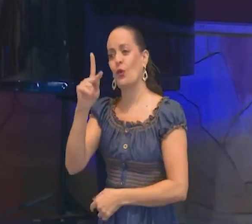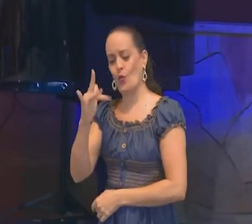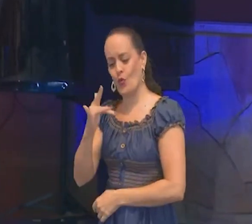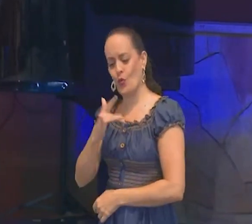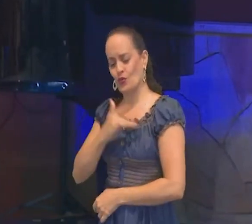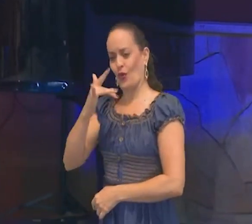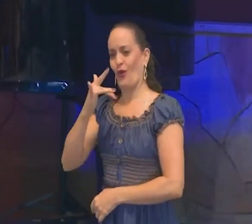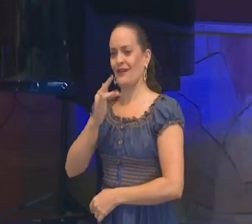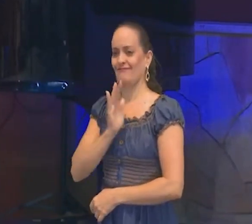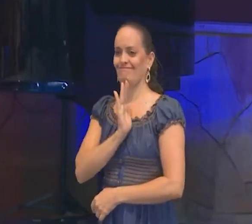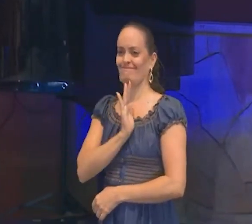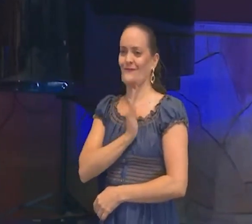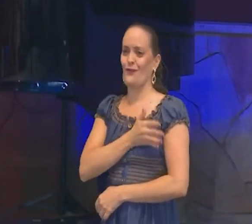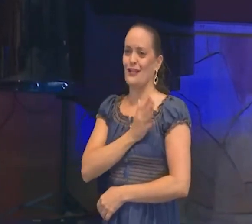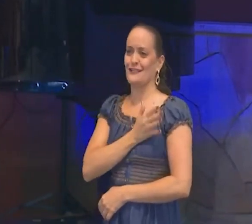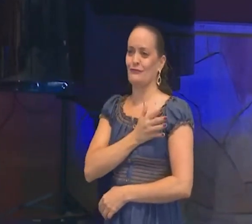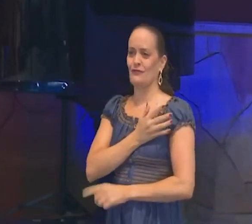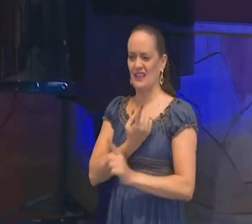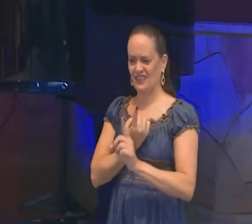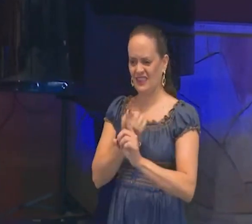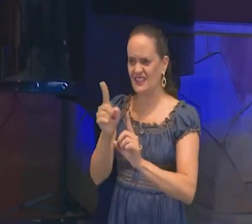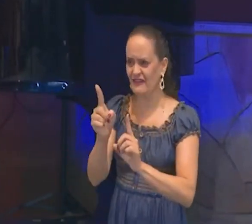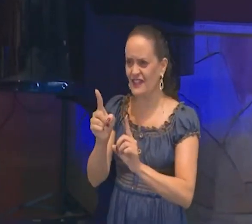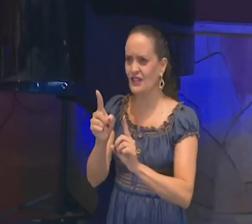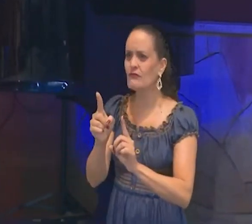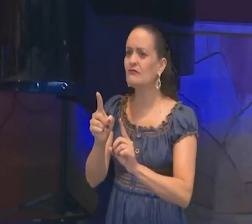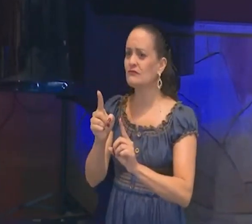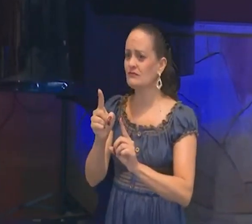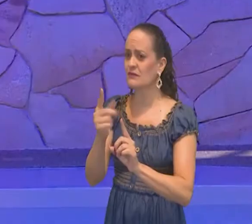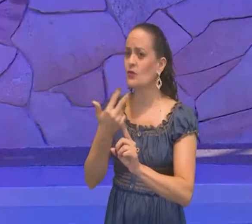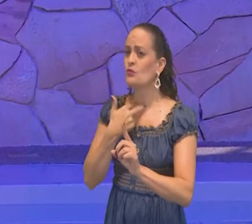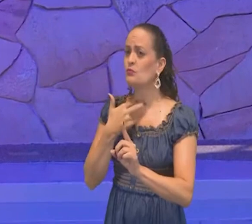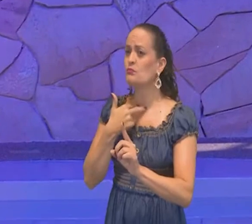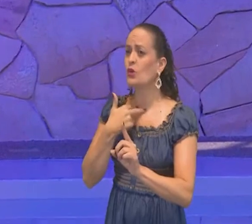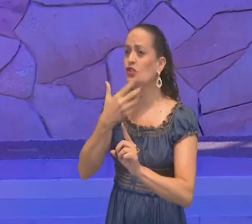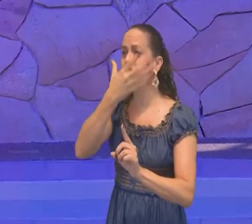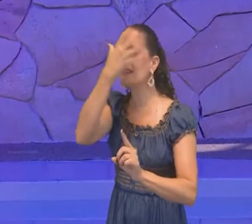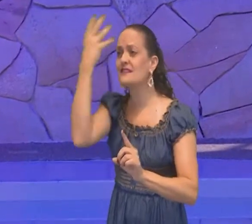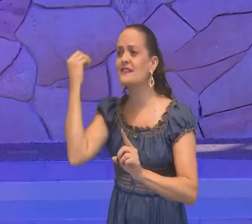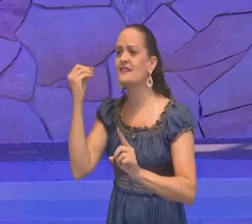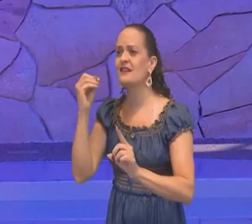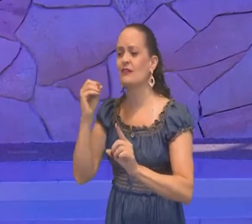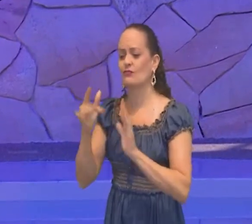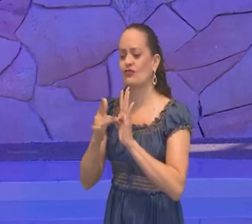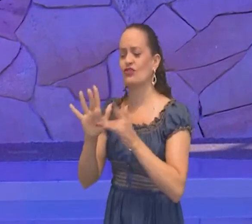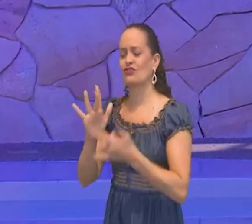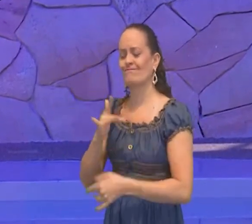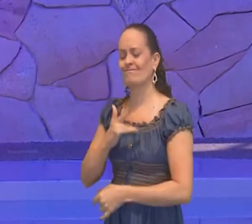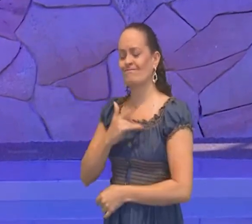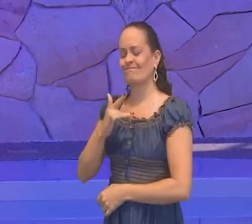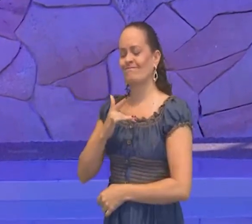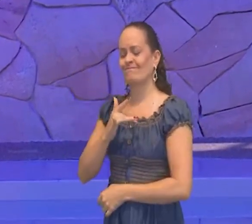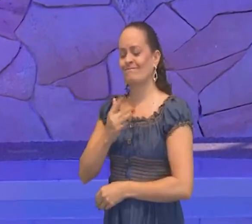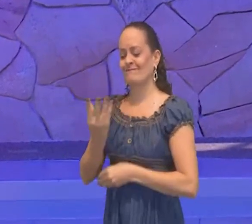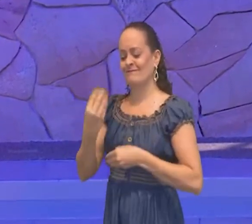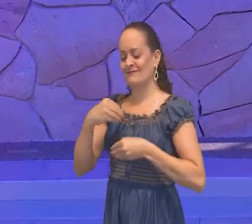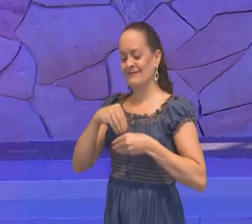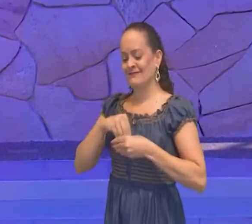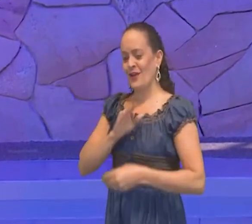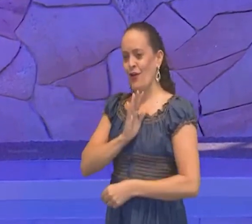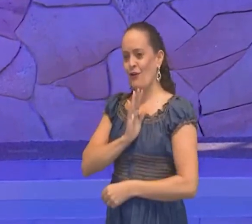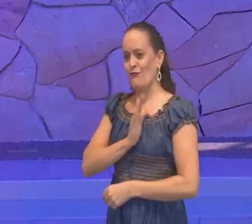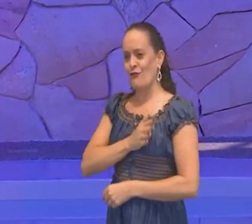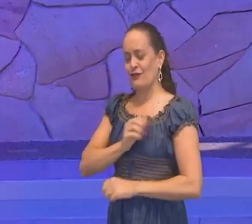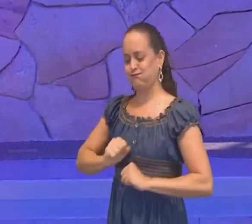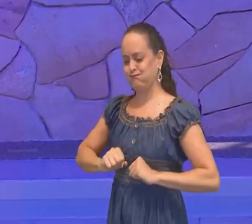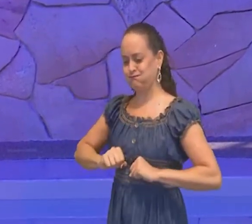pelos desafios do dia a dia, nós nos esquecemos daquele dia tão maravilhoso quando Jesus entrou no nosso coração,